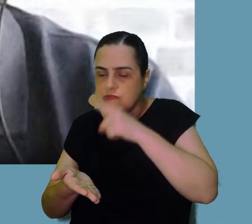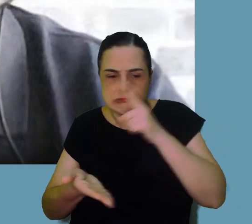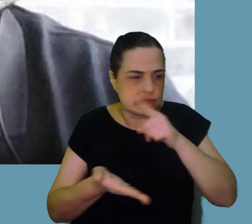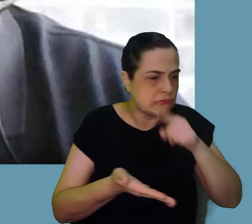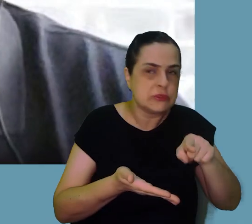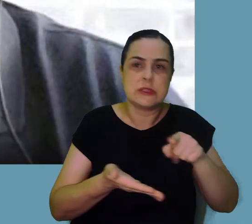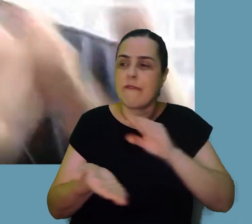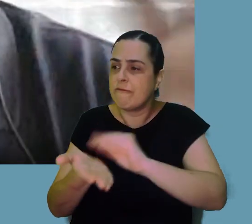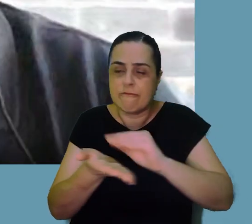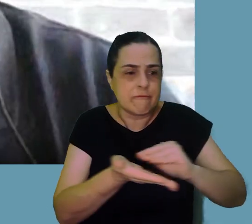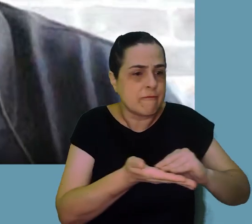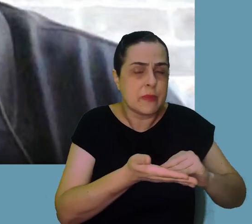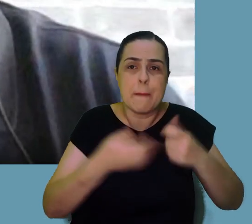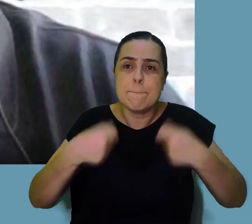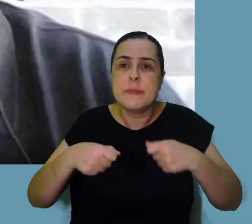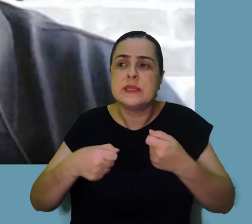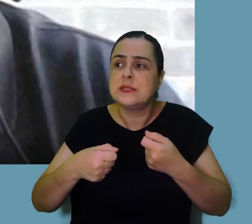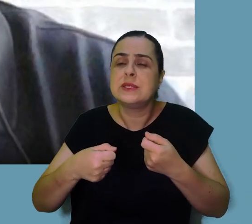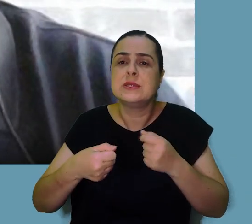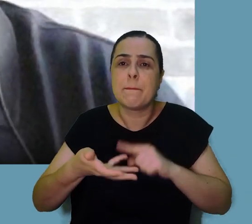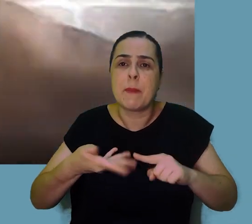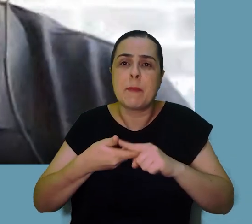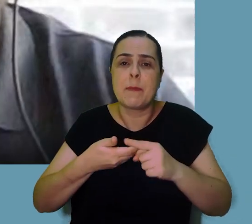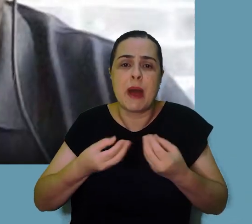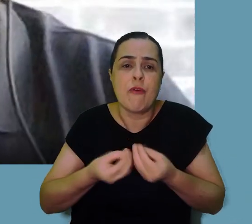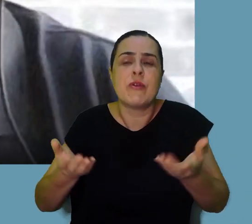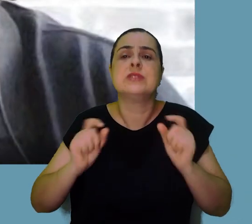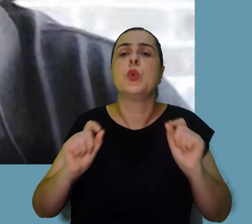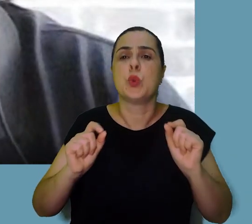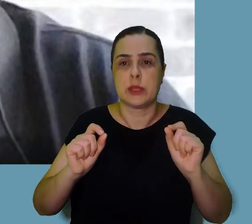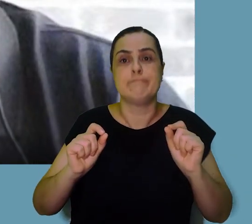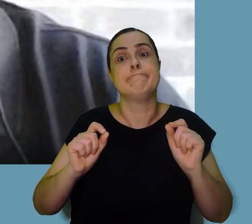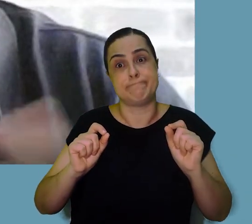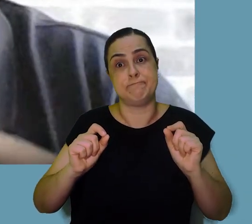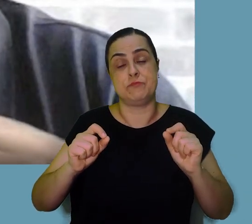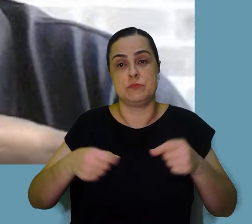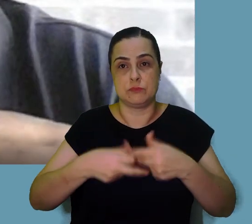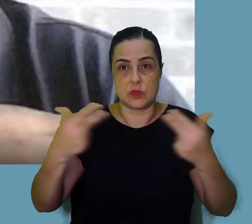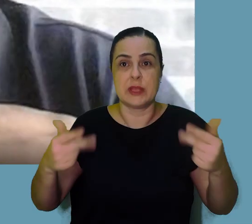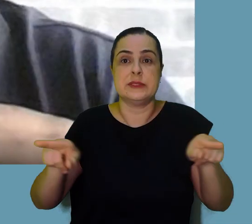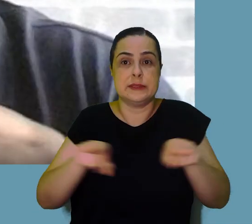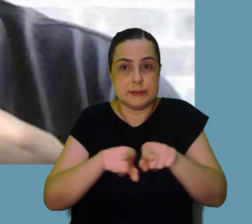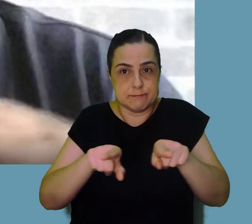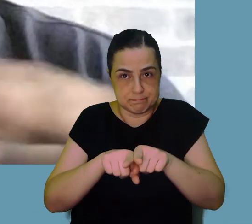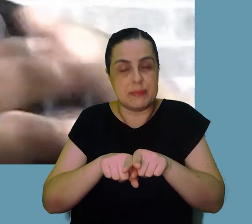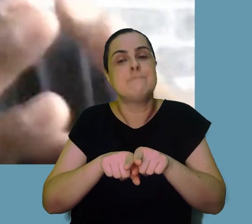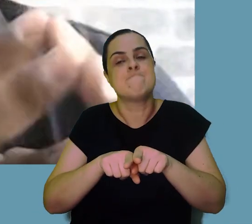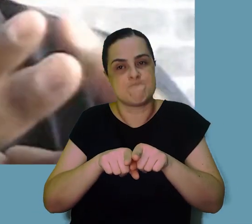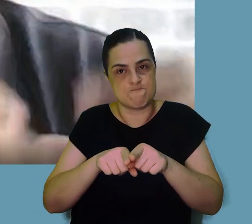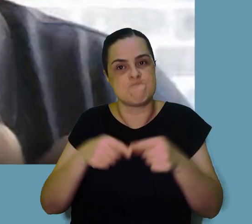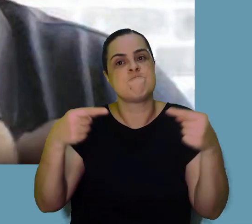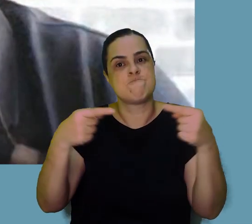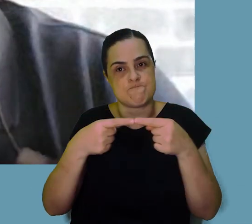as necessidades que esse recorte da população, atravessada as questões de raça, estão passando. Então,